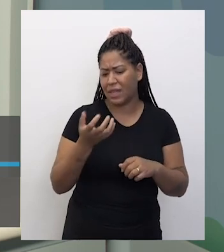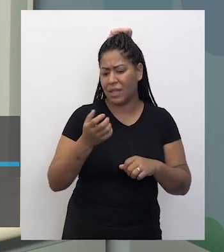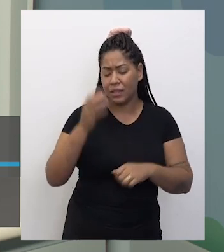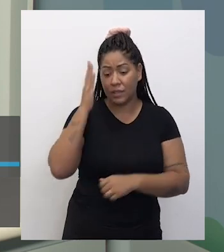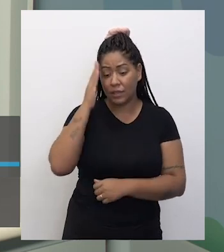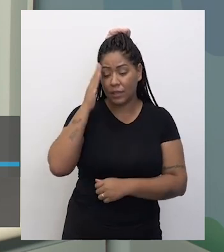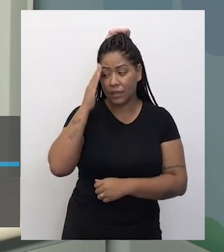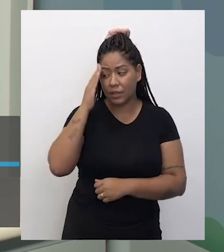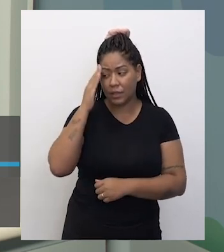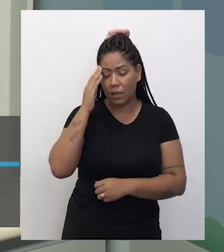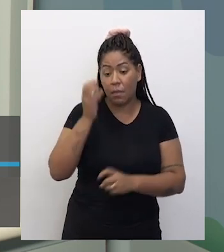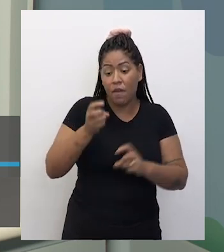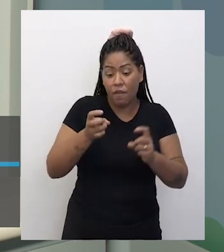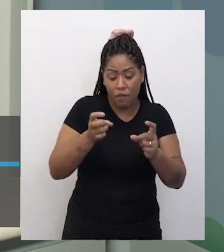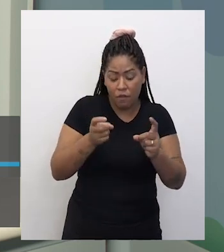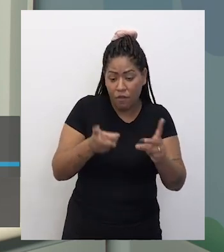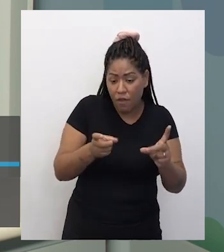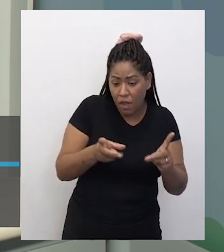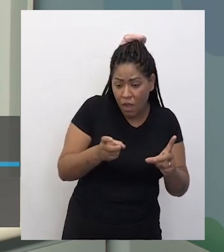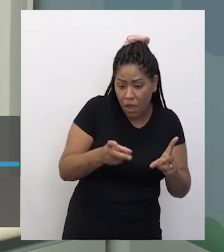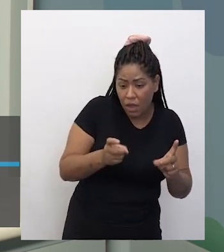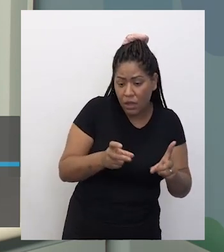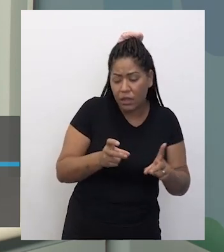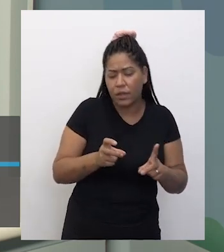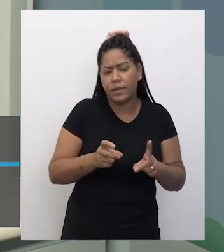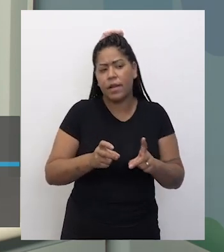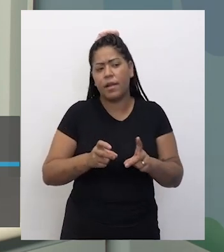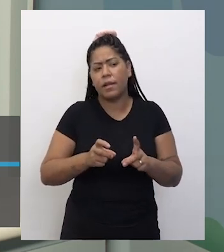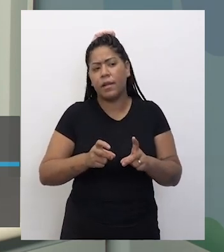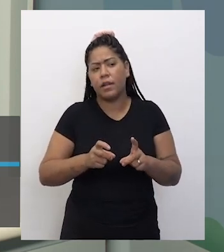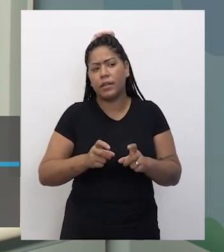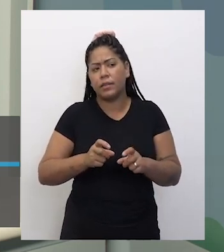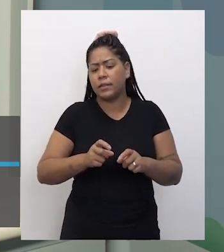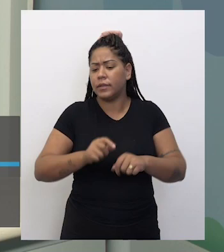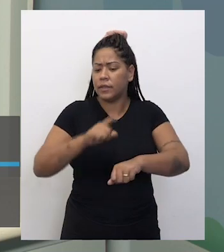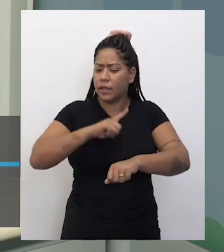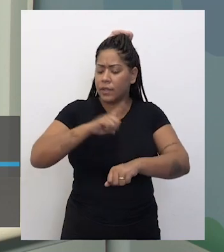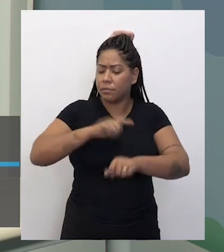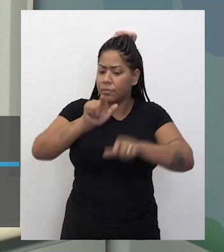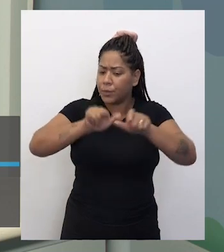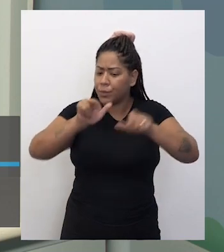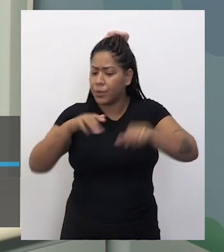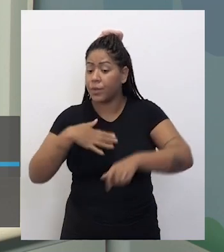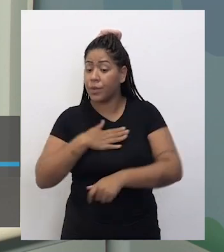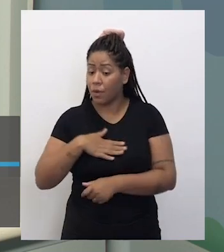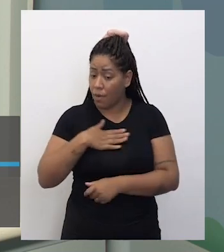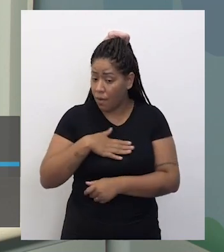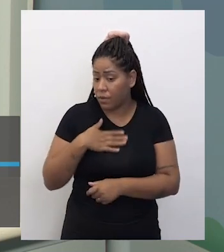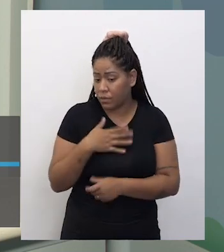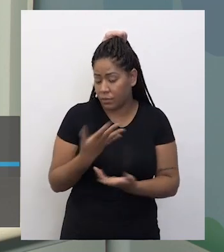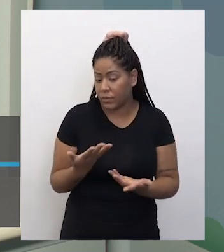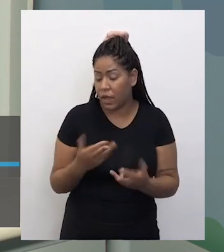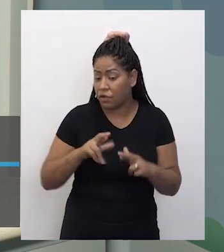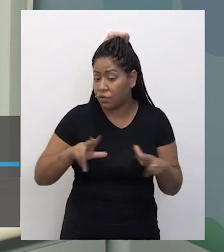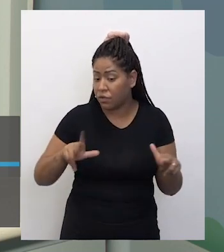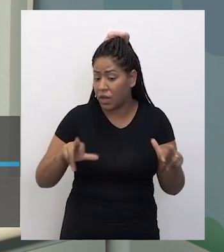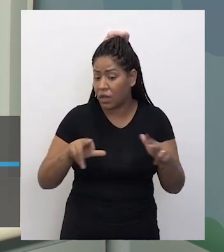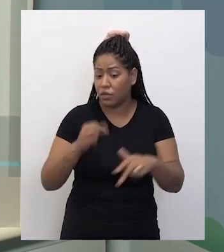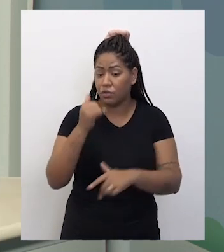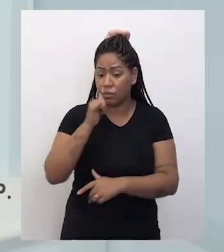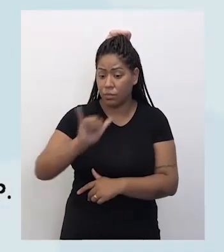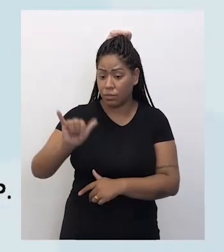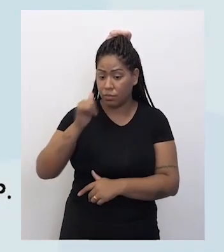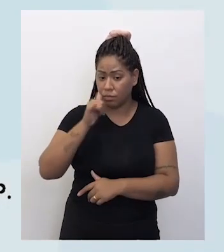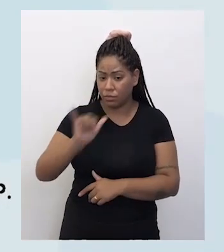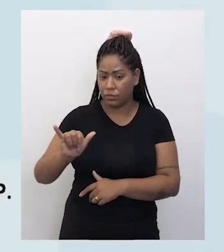aquele produto, quais são os tipos de consumidores. E nós sabemos então dessa questão. Agora vamos lá, responda aí no